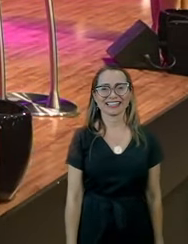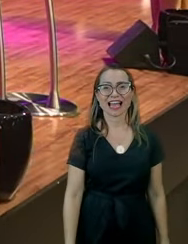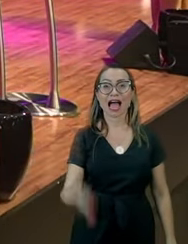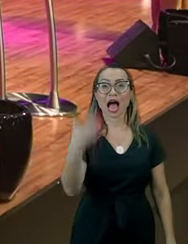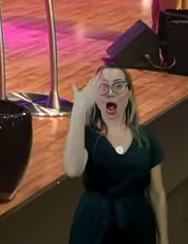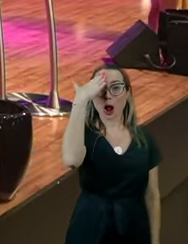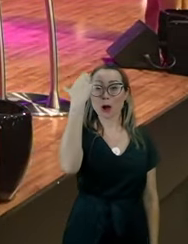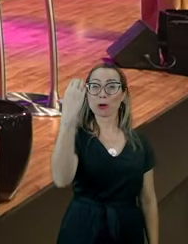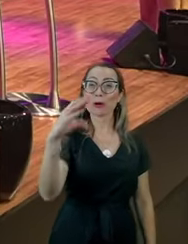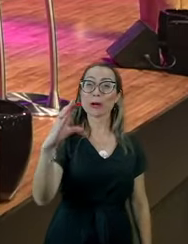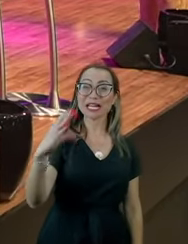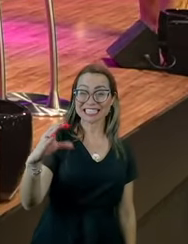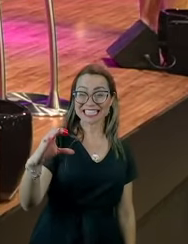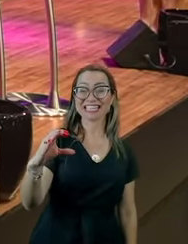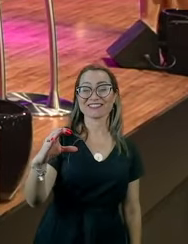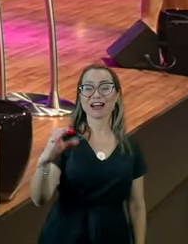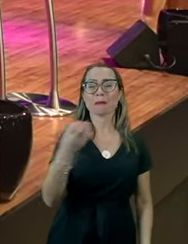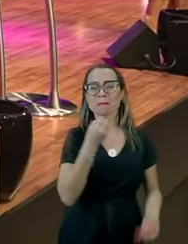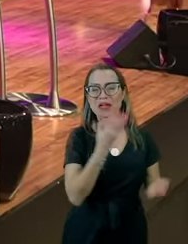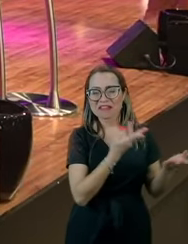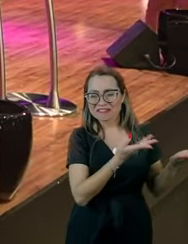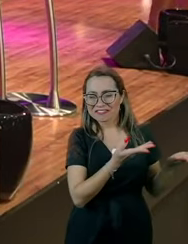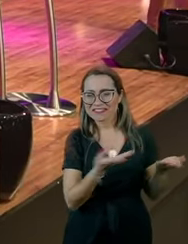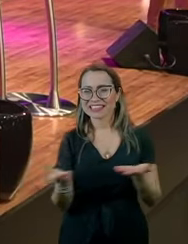Curitiba, sejam bem-vindas as meninas aqui de Curitiba.